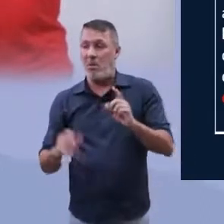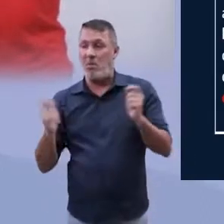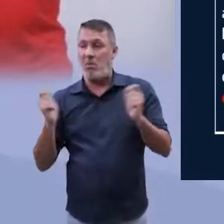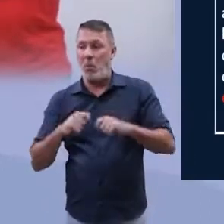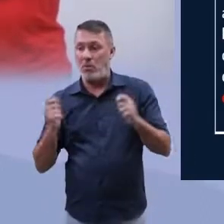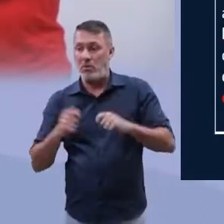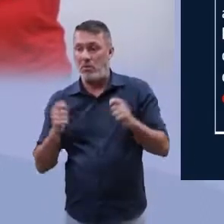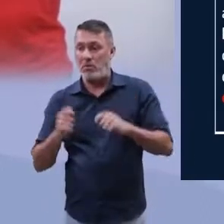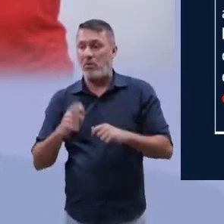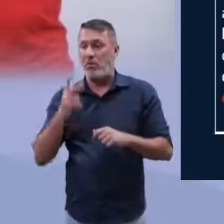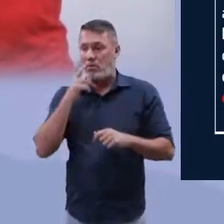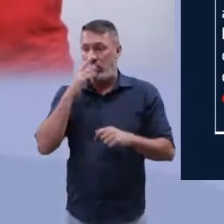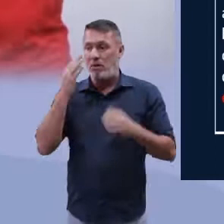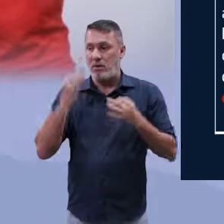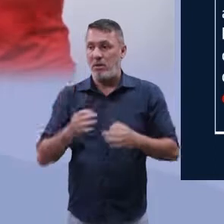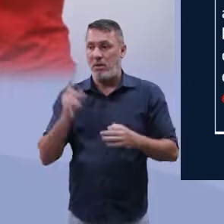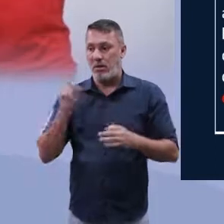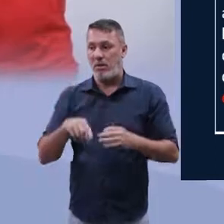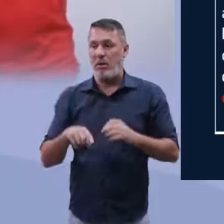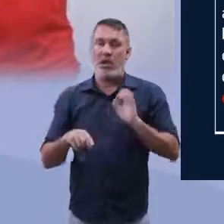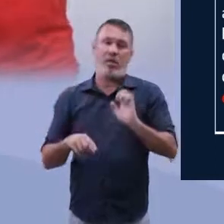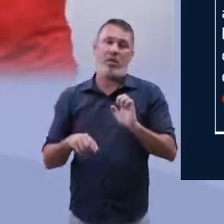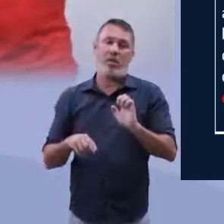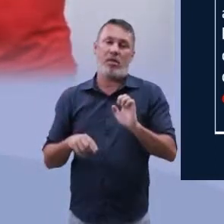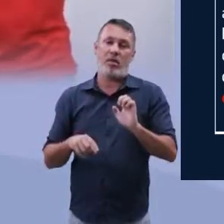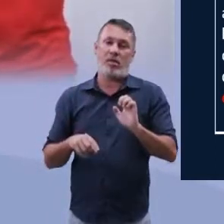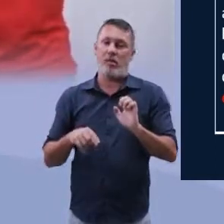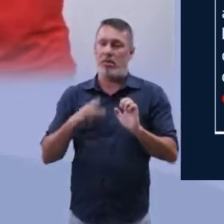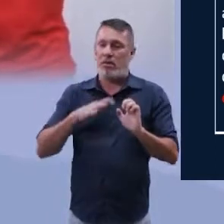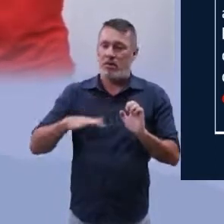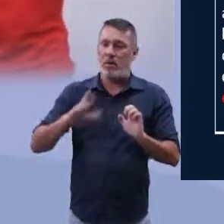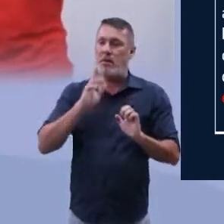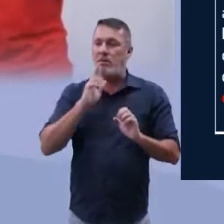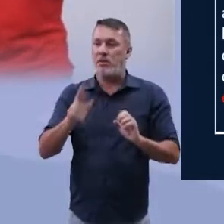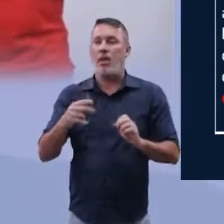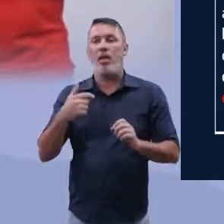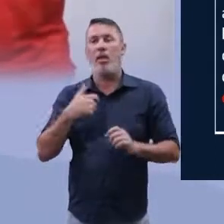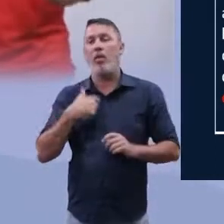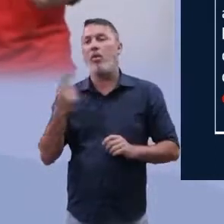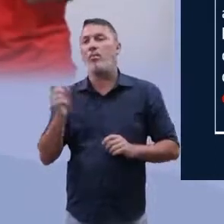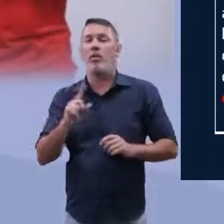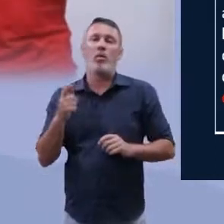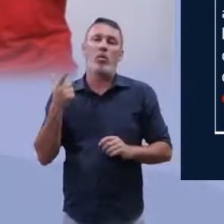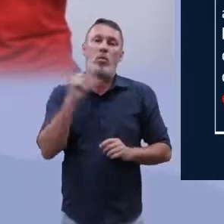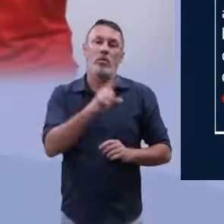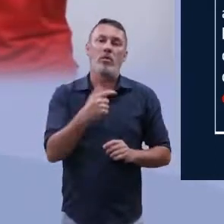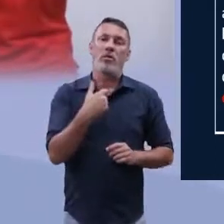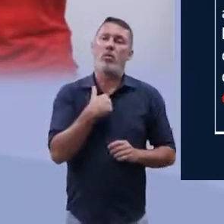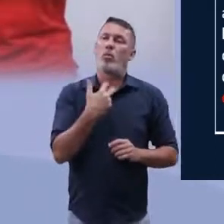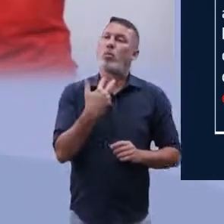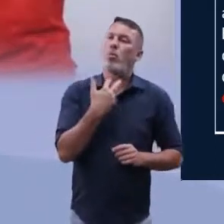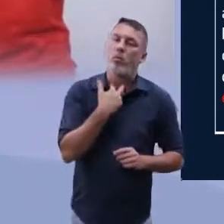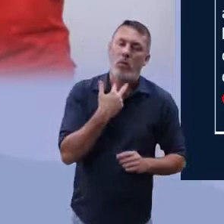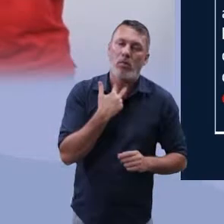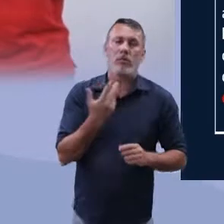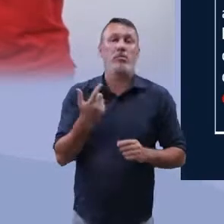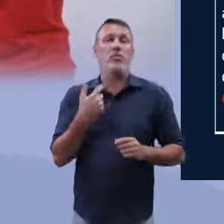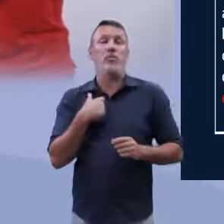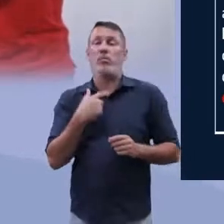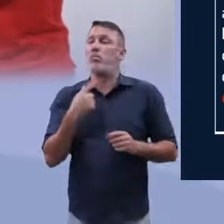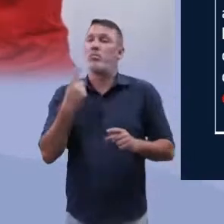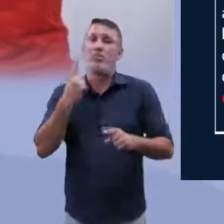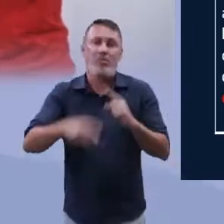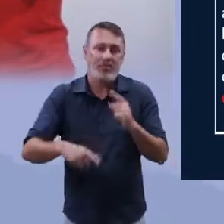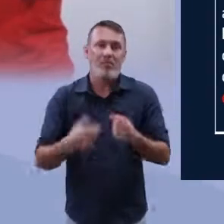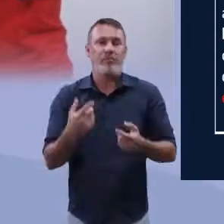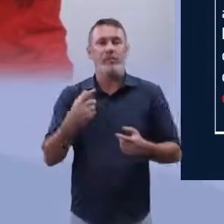uma possibilidade, not be able, to be, então é I'm not able to, então eu não consigo, eu não posso mais, né?